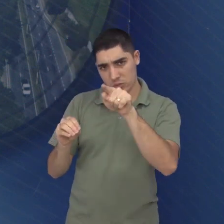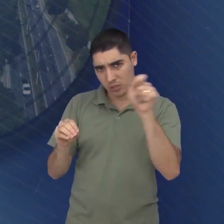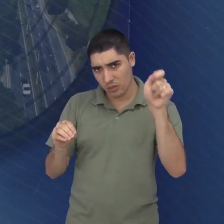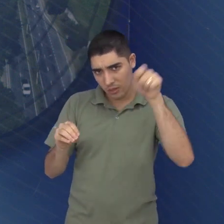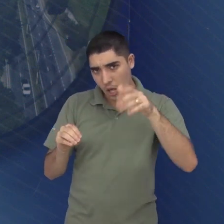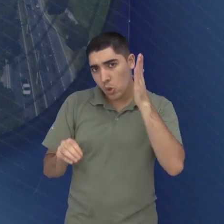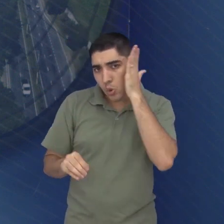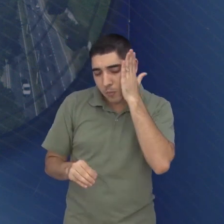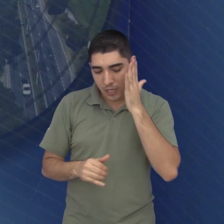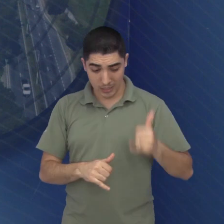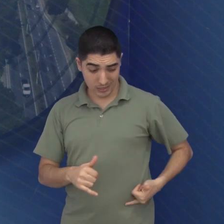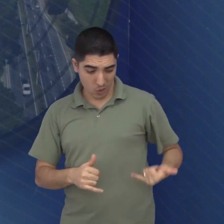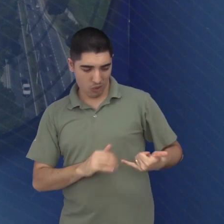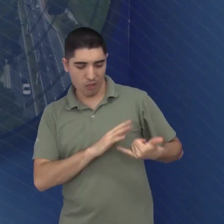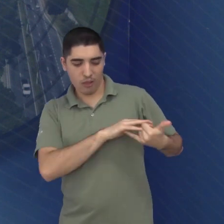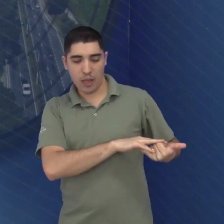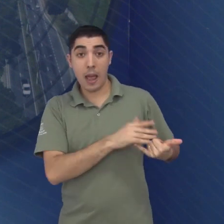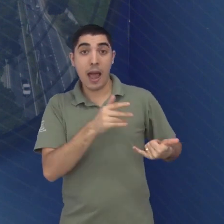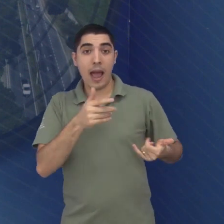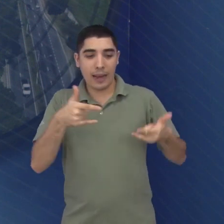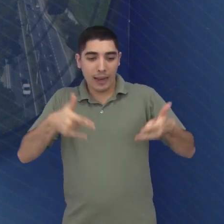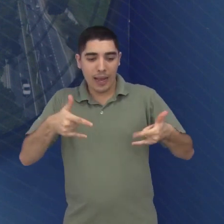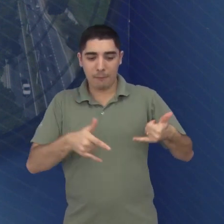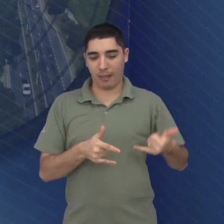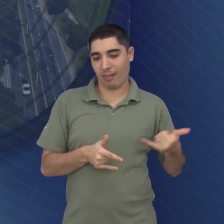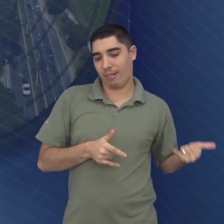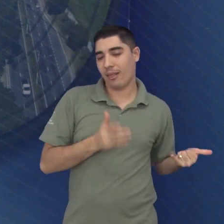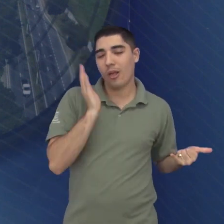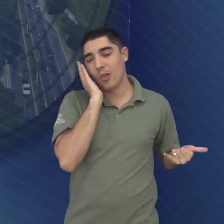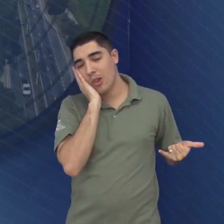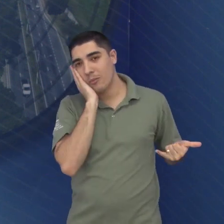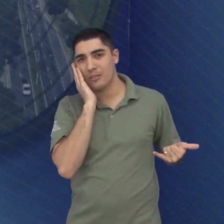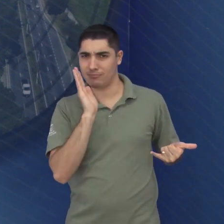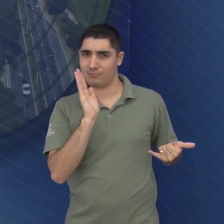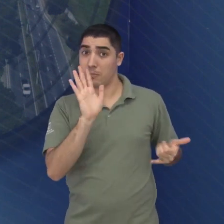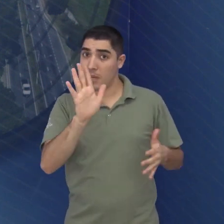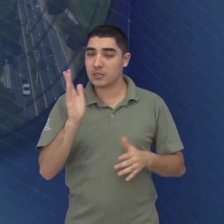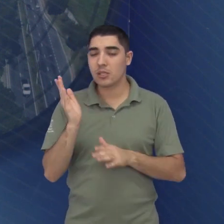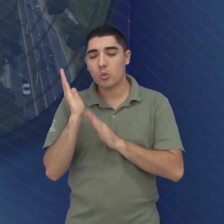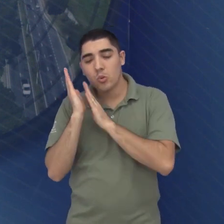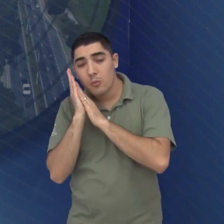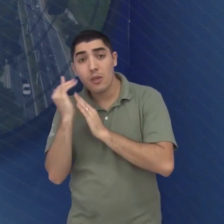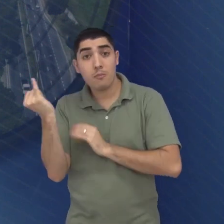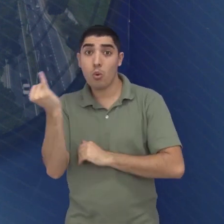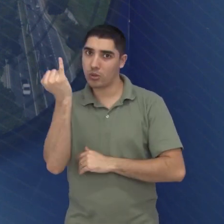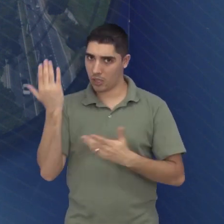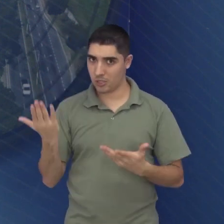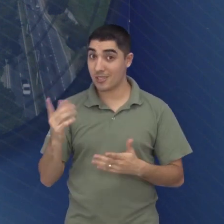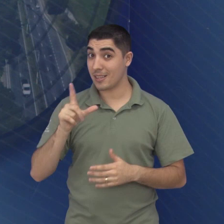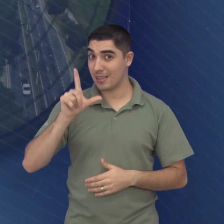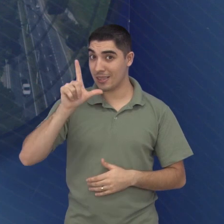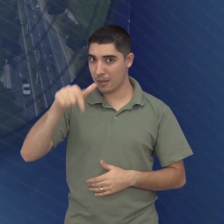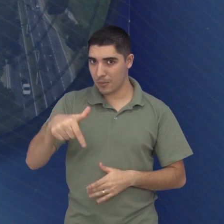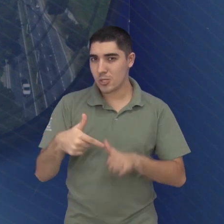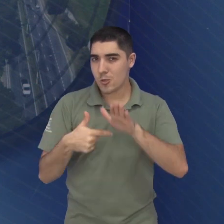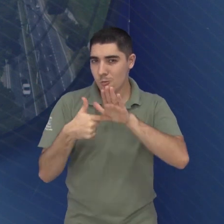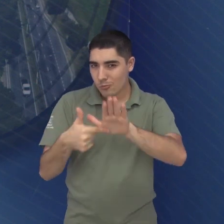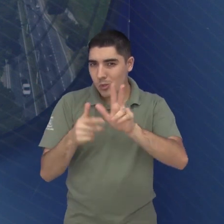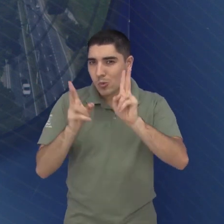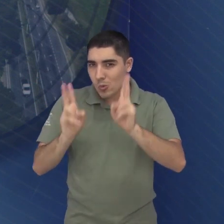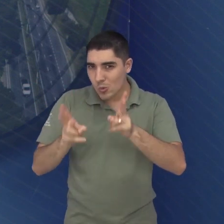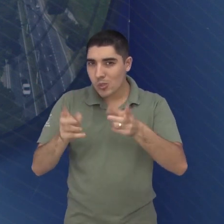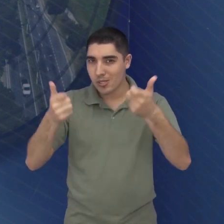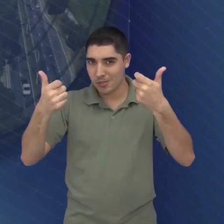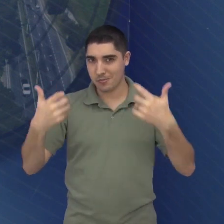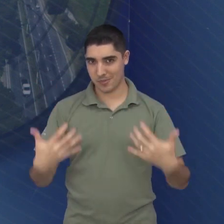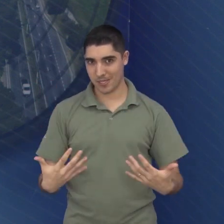dormir, descansar de fato, né? O sono é muito importante quando a gente pensa em descanso, viu? Falaremos mais sobre este e outros assuntos